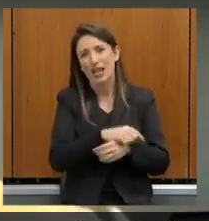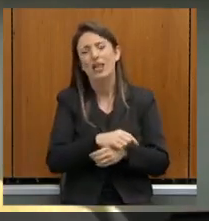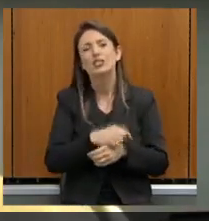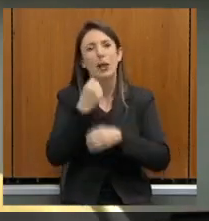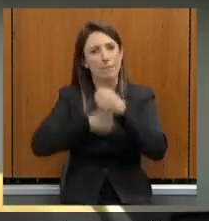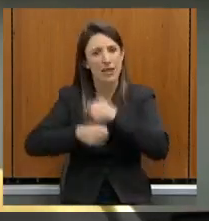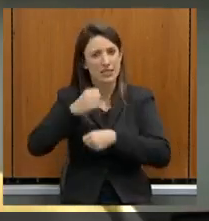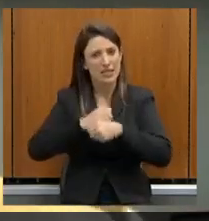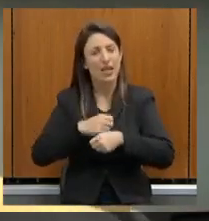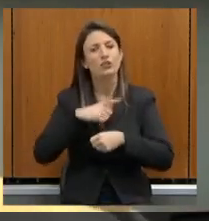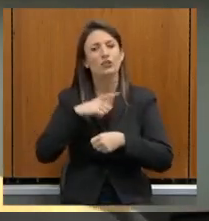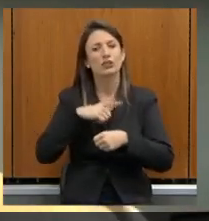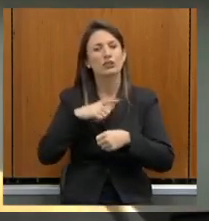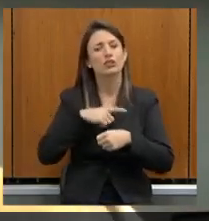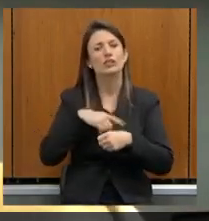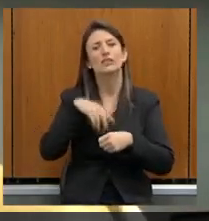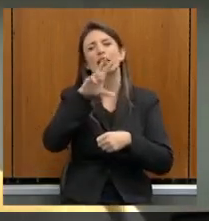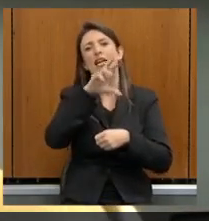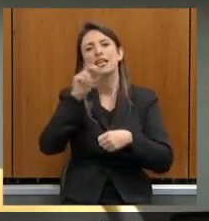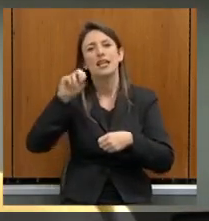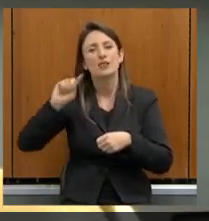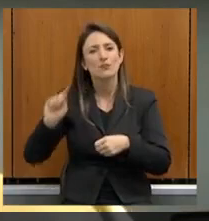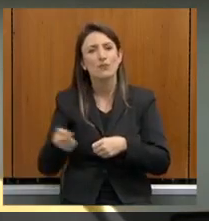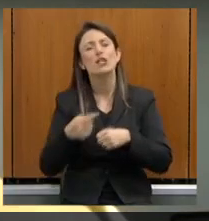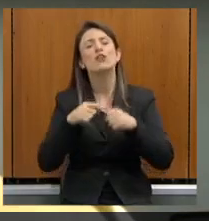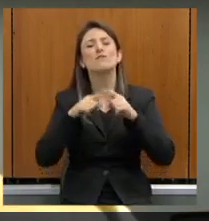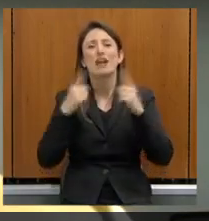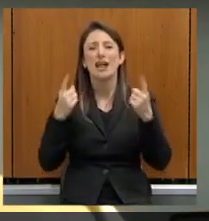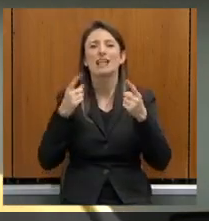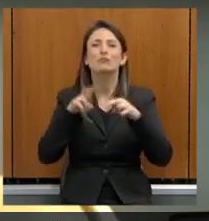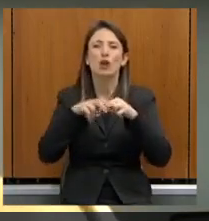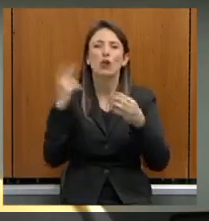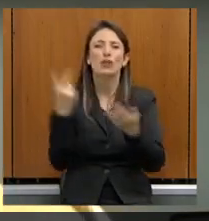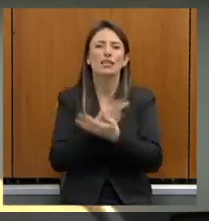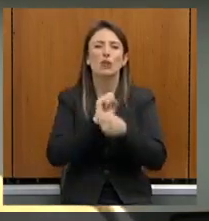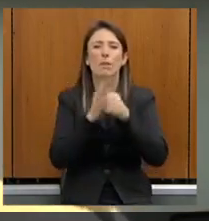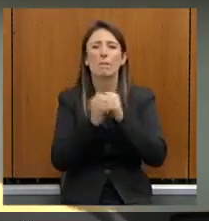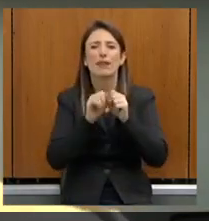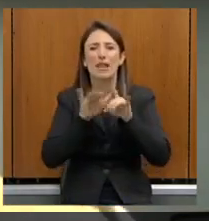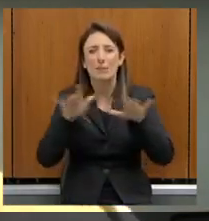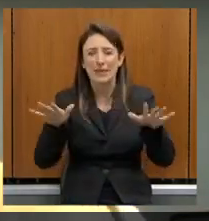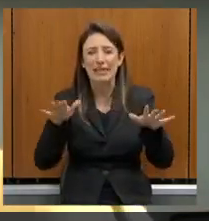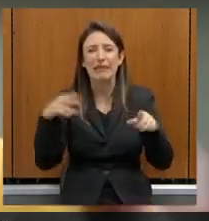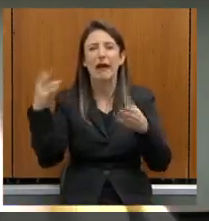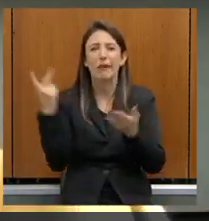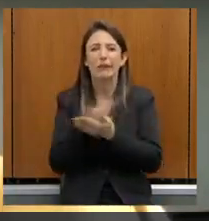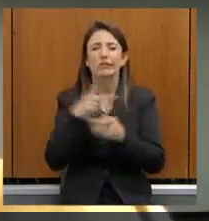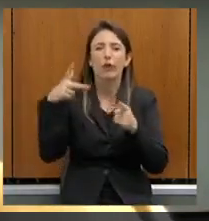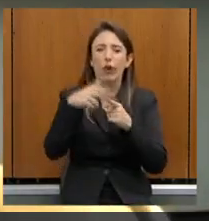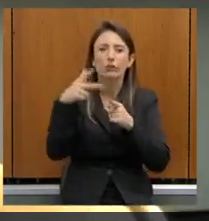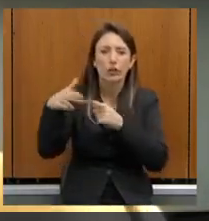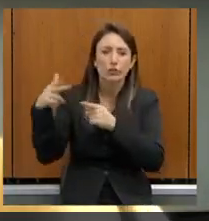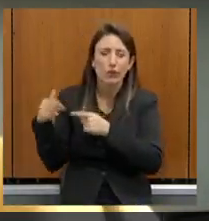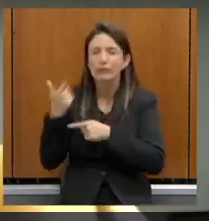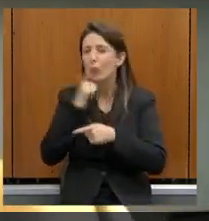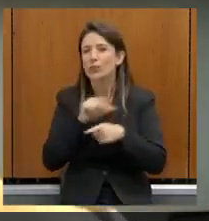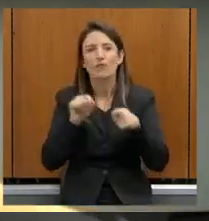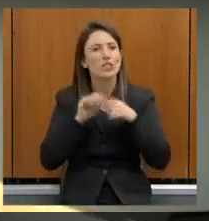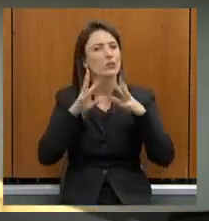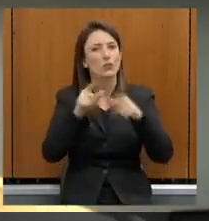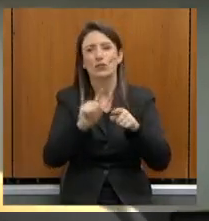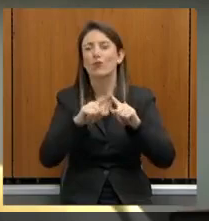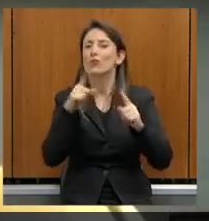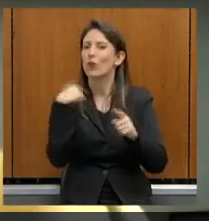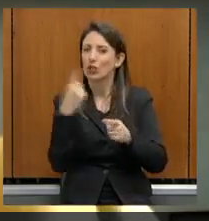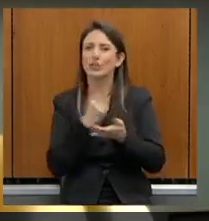e o corte dos eventos que aglomeram não foi possível fazer o que a gente gostaria de fazer mas a gente tem dificuldade também de comprar equipamentos